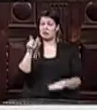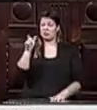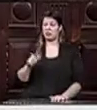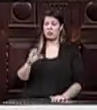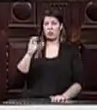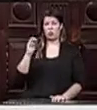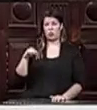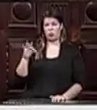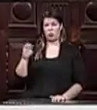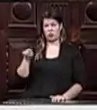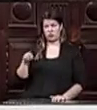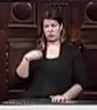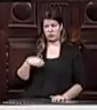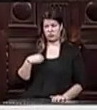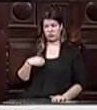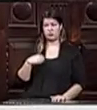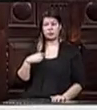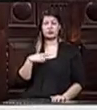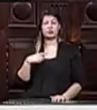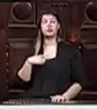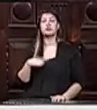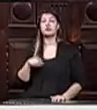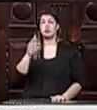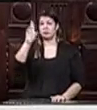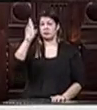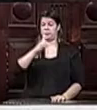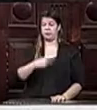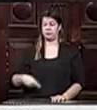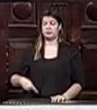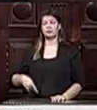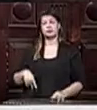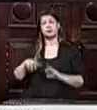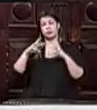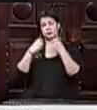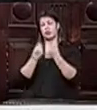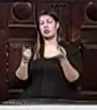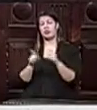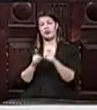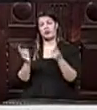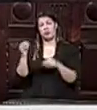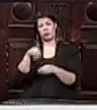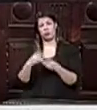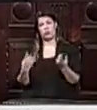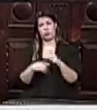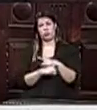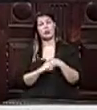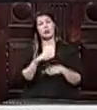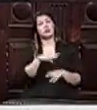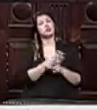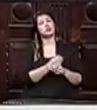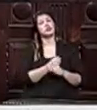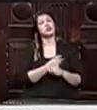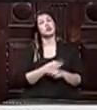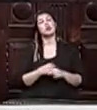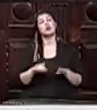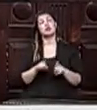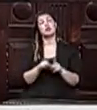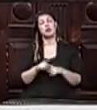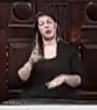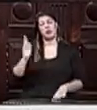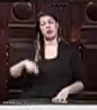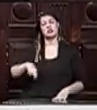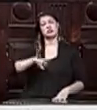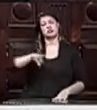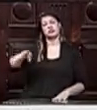que preside a Comissão de Educação, votou contrariamente às contas, e na Comissão de Educação tivemos a oportunidade de debater as razões pelas